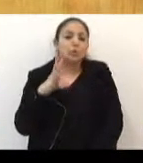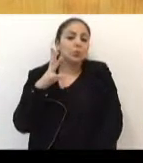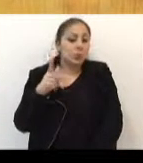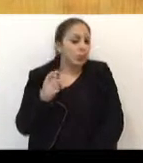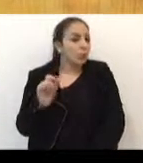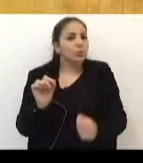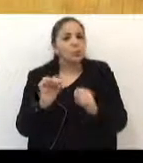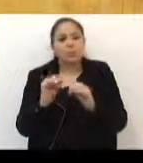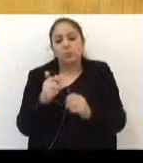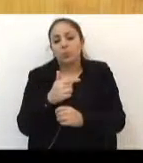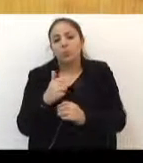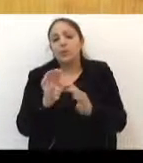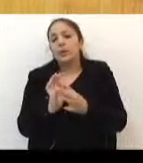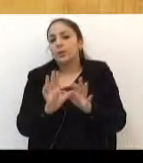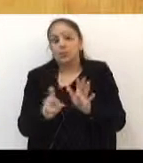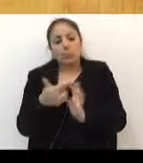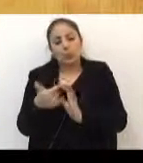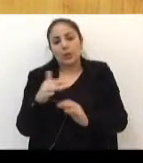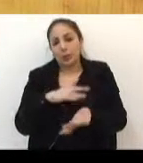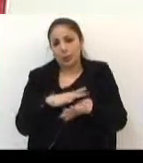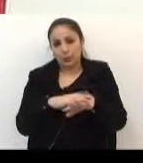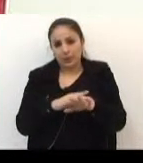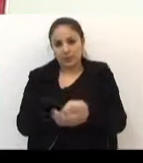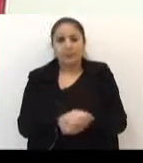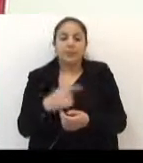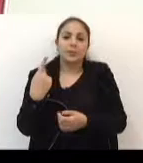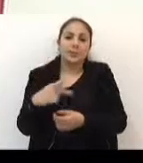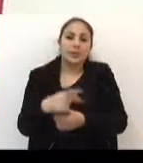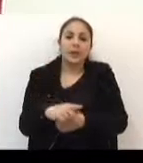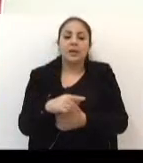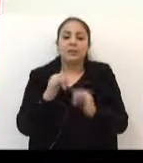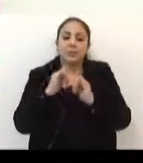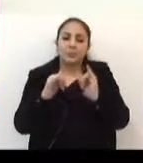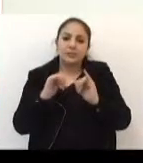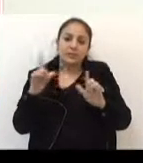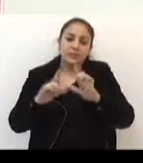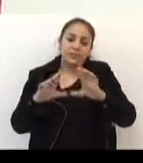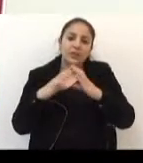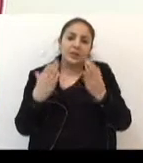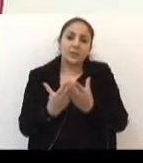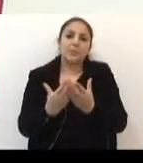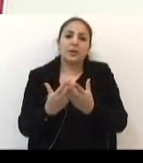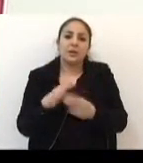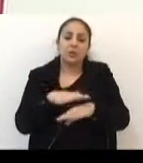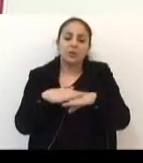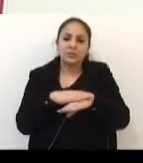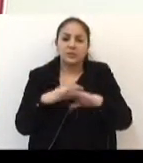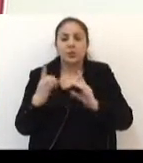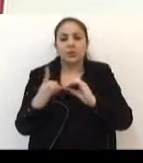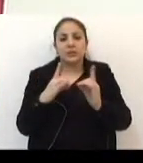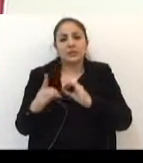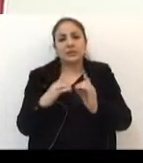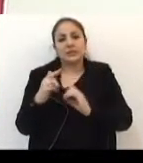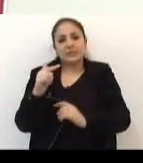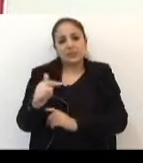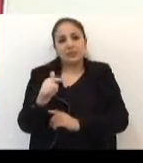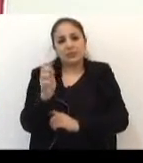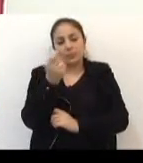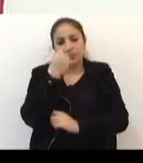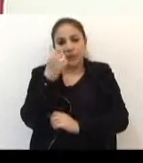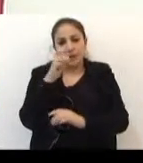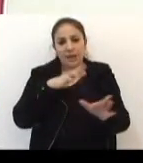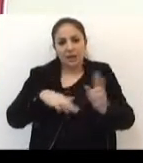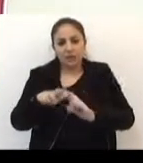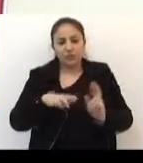deu negativo. Bem, neste segundo bloco do Jornal da Câmara, eu conversei com a coordenadora da 7ª Região